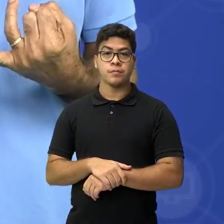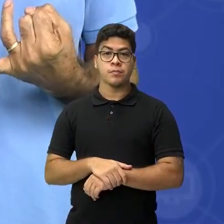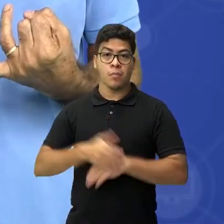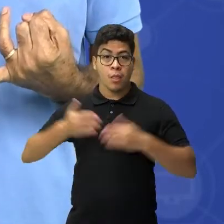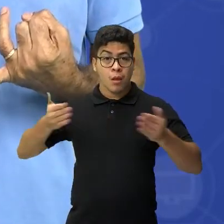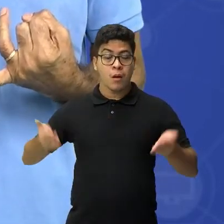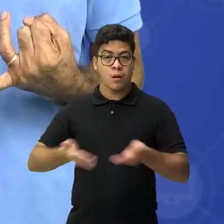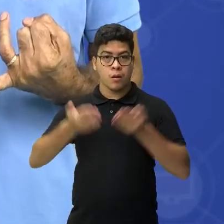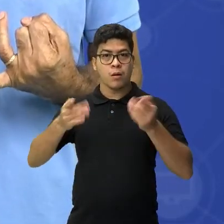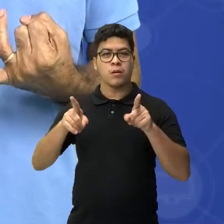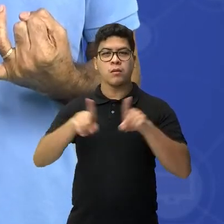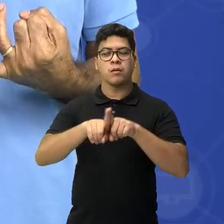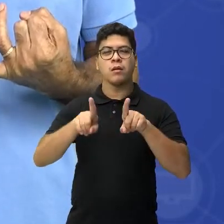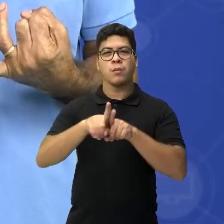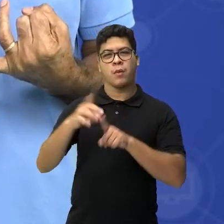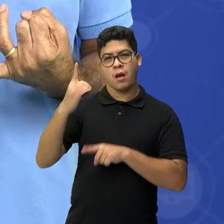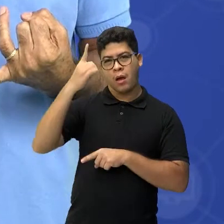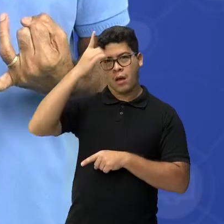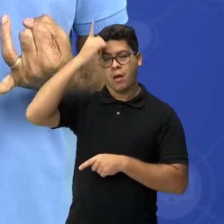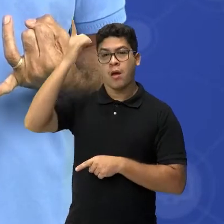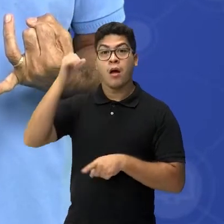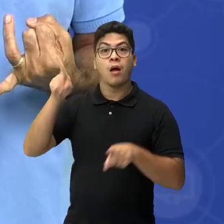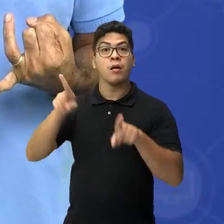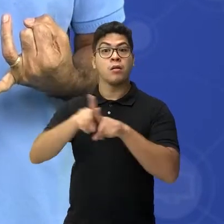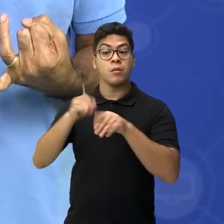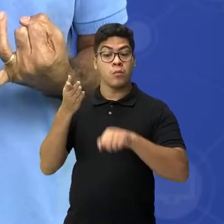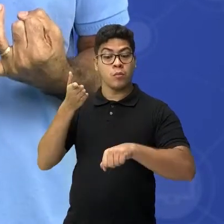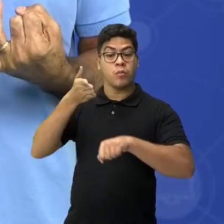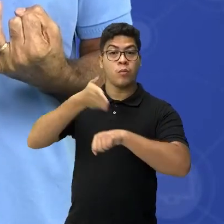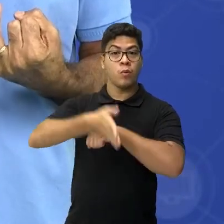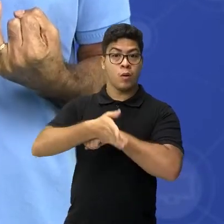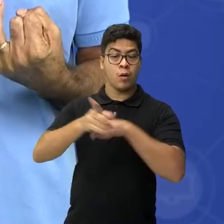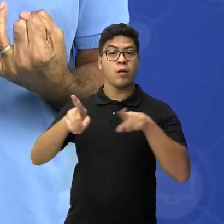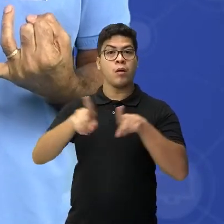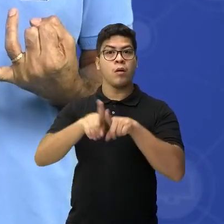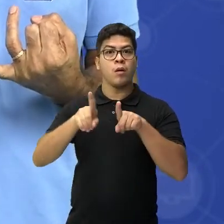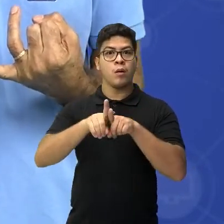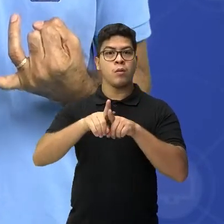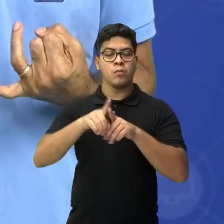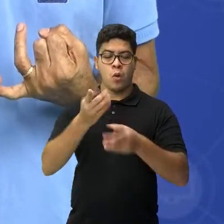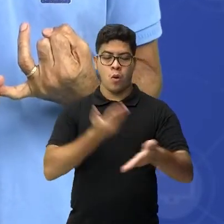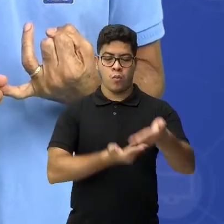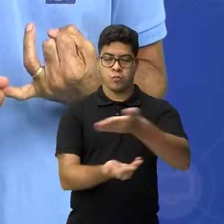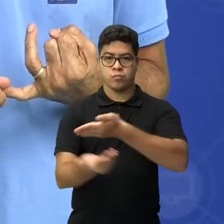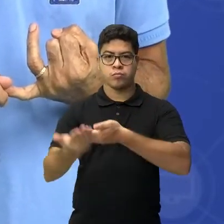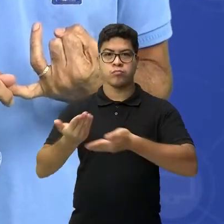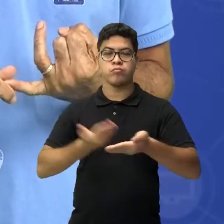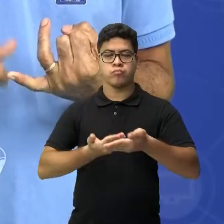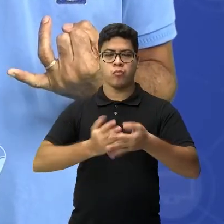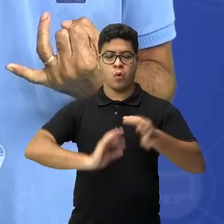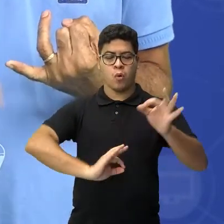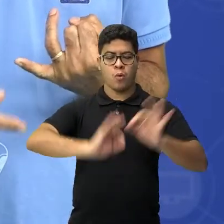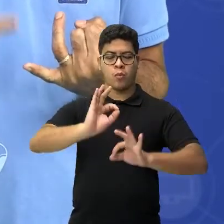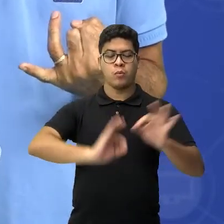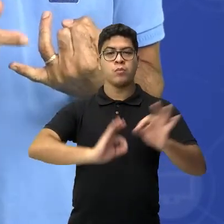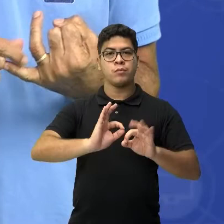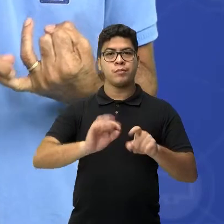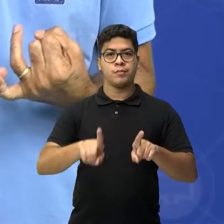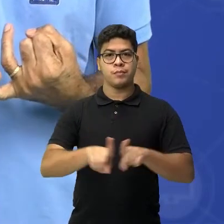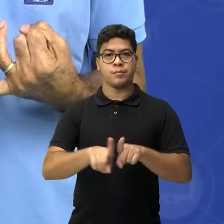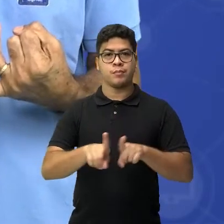Promoção da criatividade e da participação no desenvolvimento do país. É importante incluir a juventude nesse processo, né, de